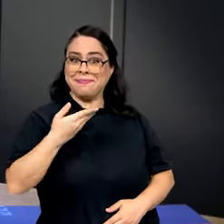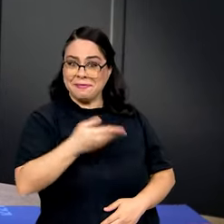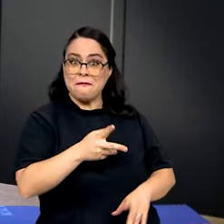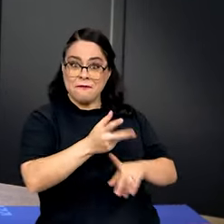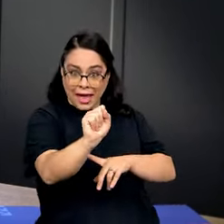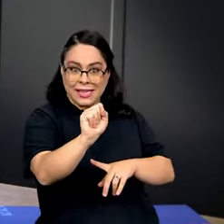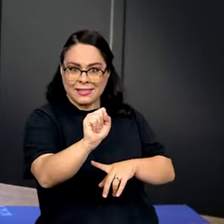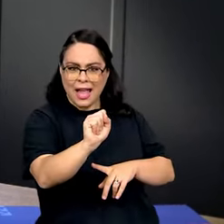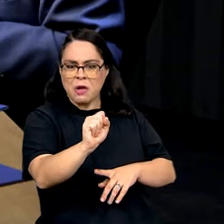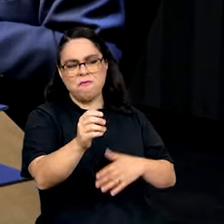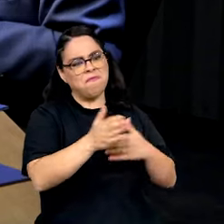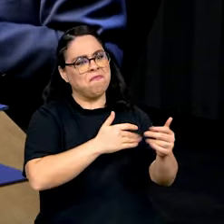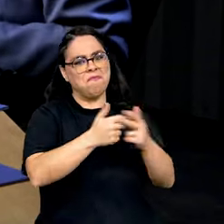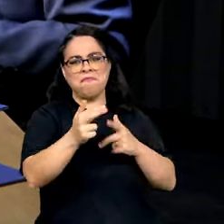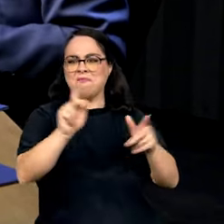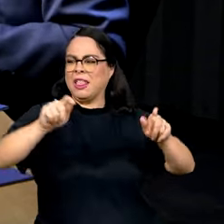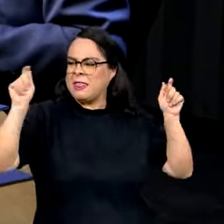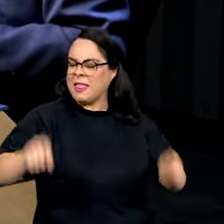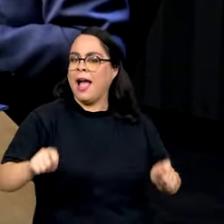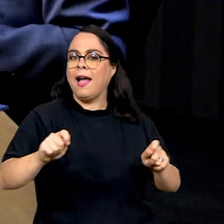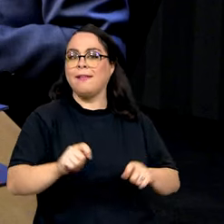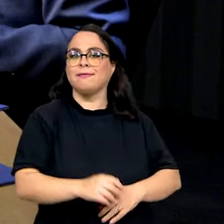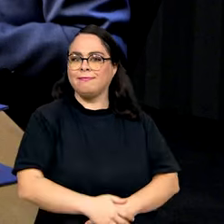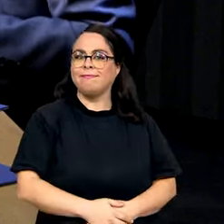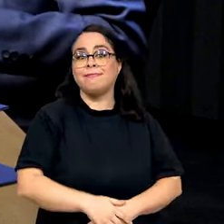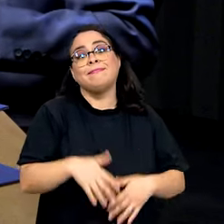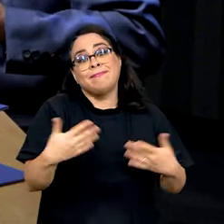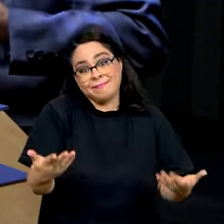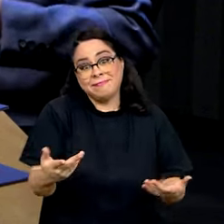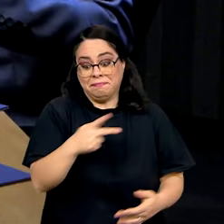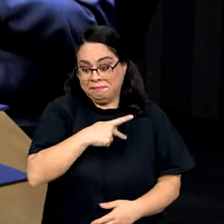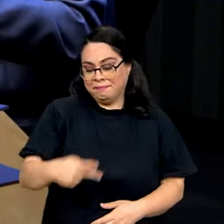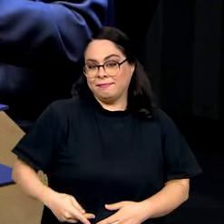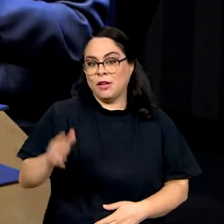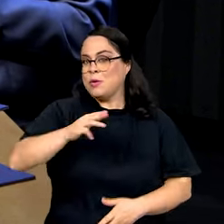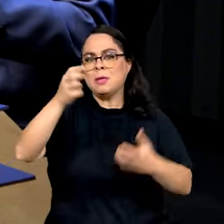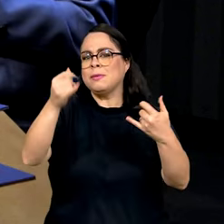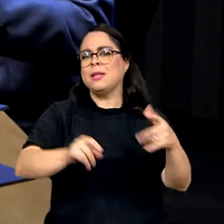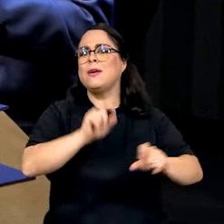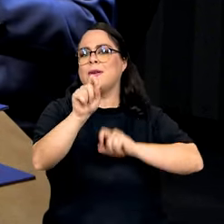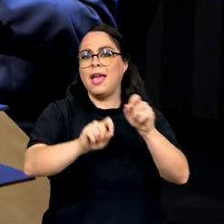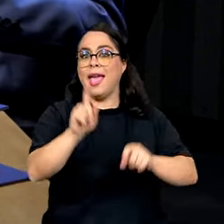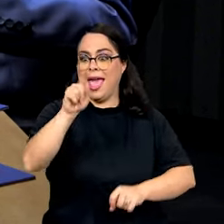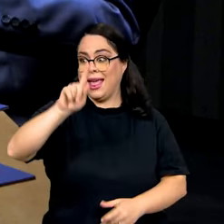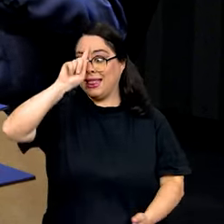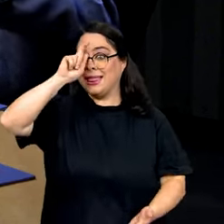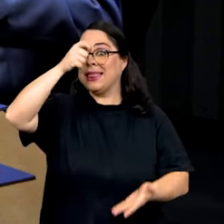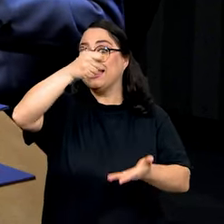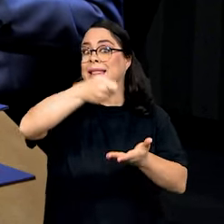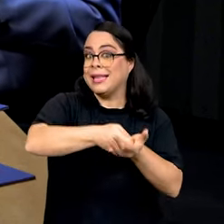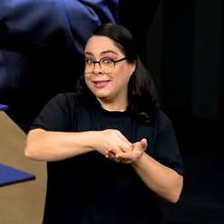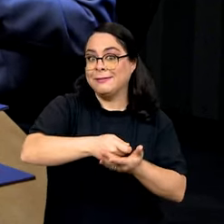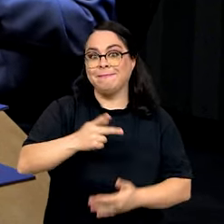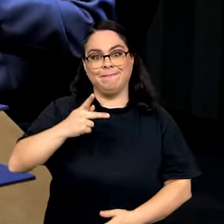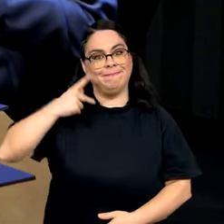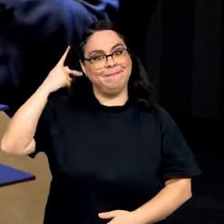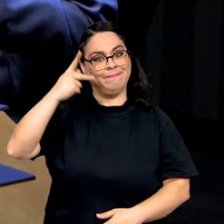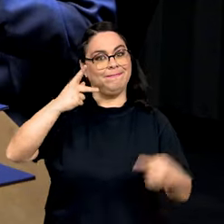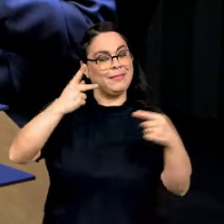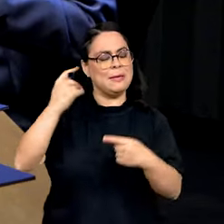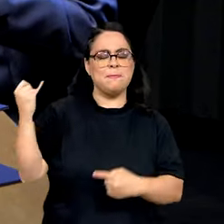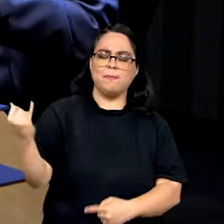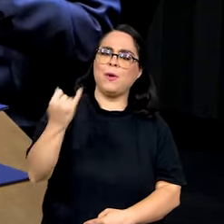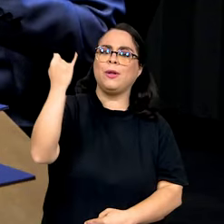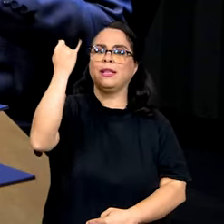República do Brasil venceu qualquer um pode vencer portanto como o presidente Lula diz é uma decisão